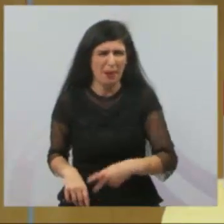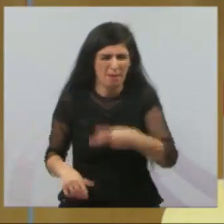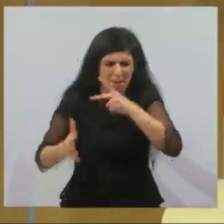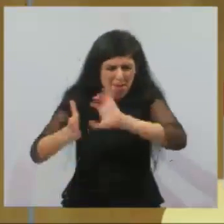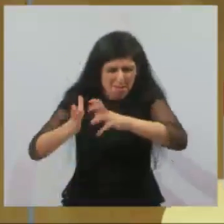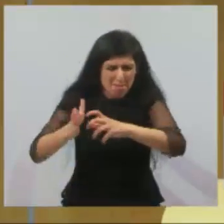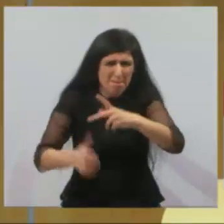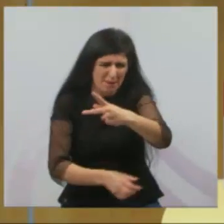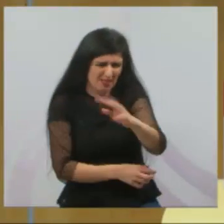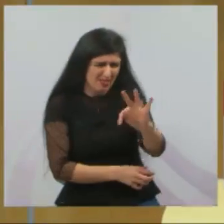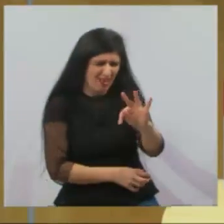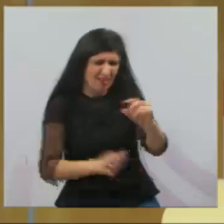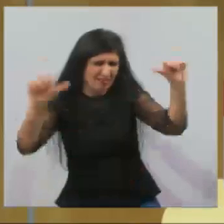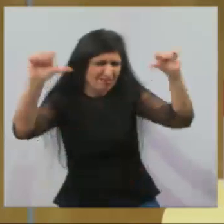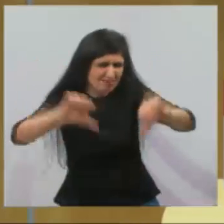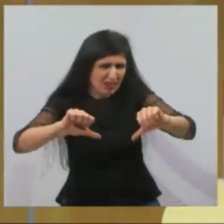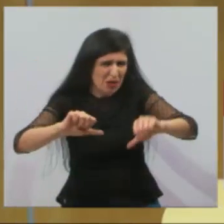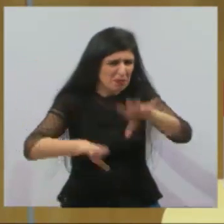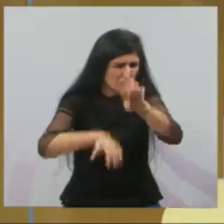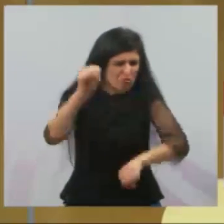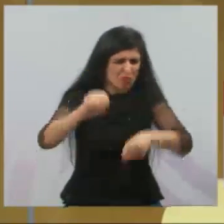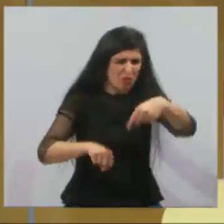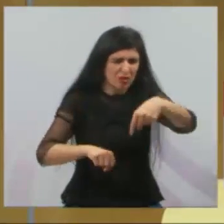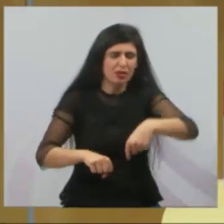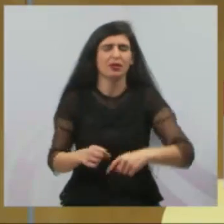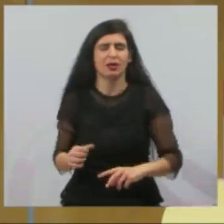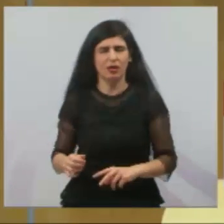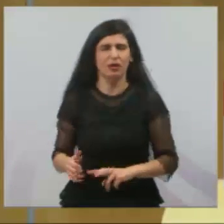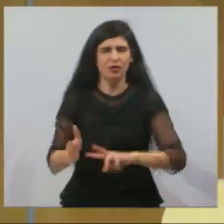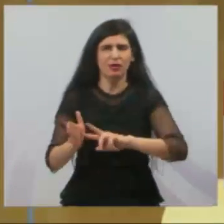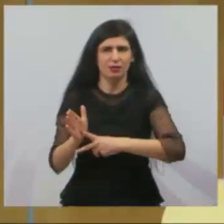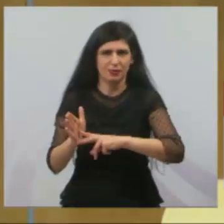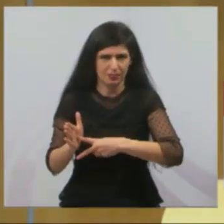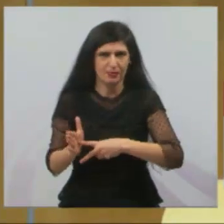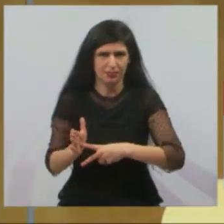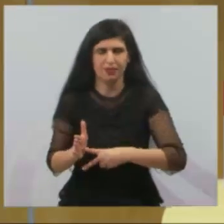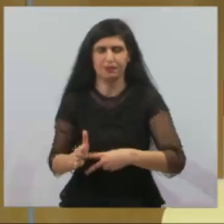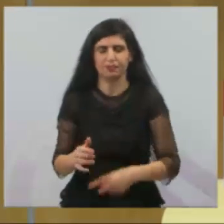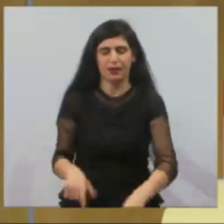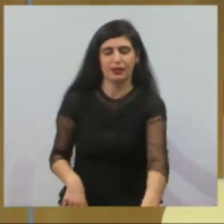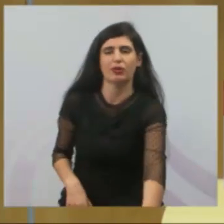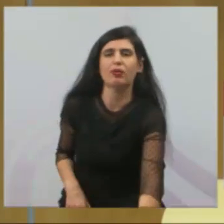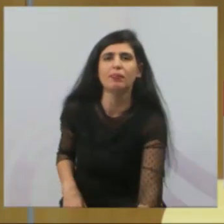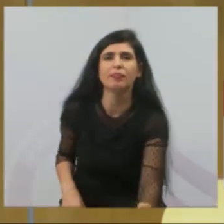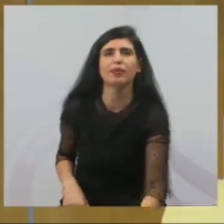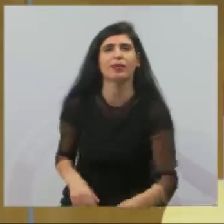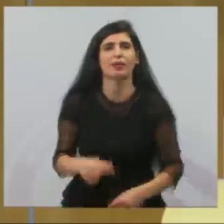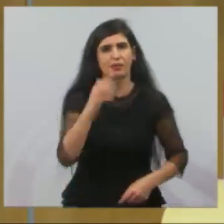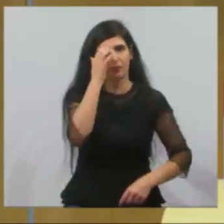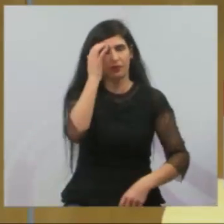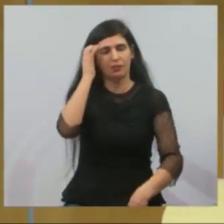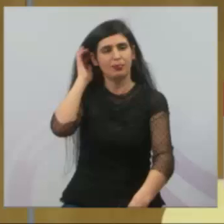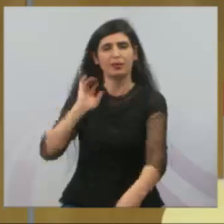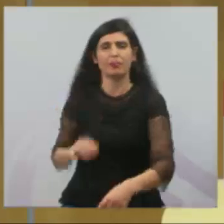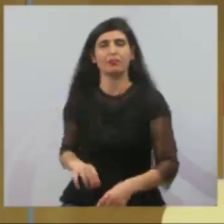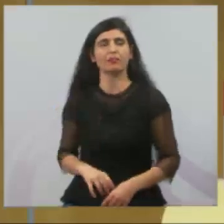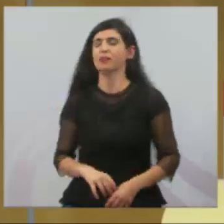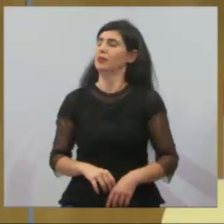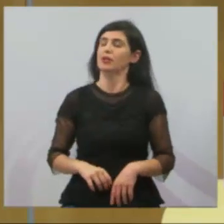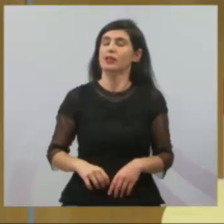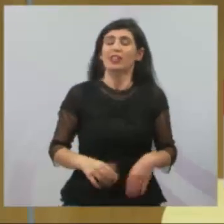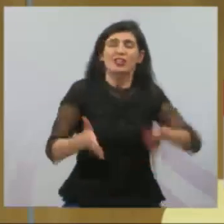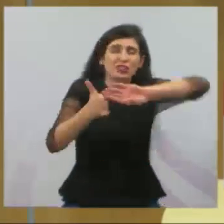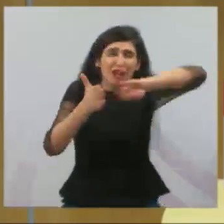sabe, o sindicato está cansado de saber que nós somos contra, mas nós não podemos, volta aqui, tirar dinheiro da educação,